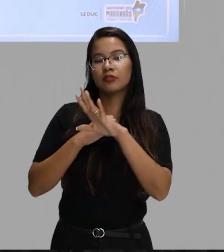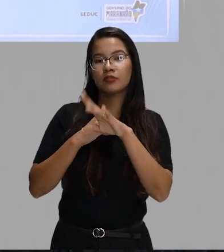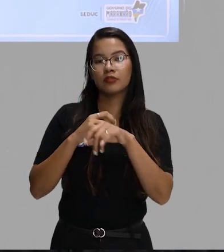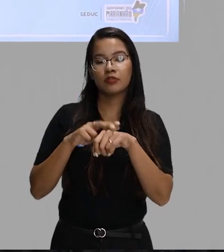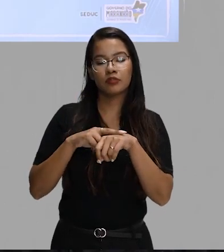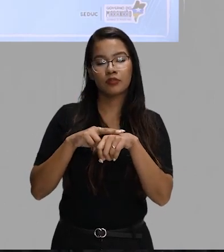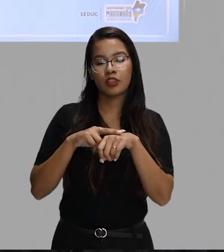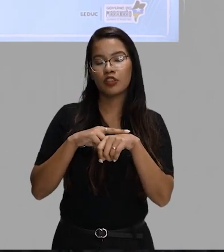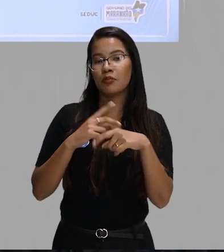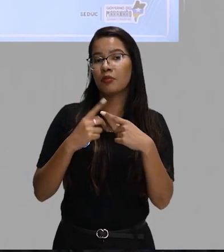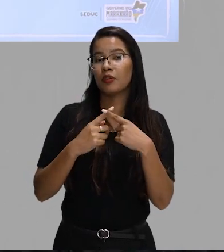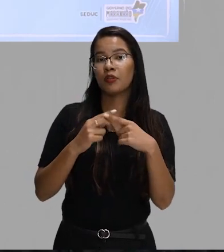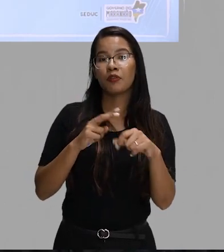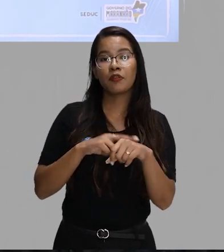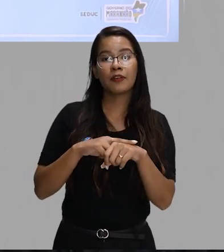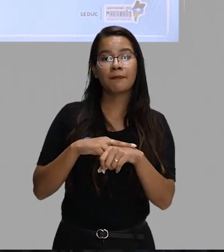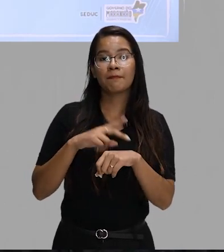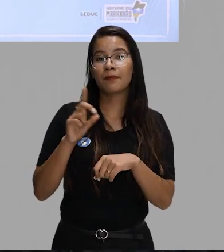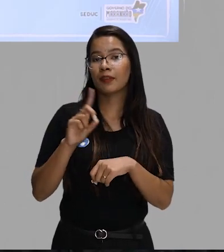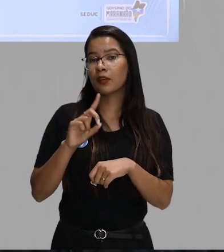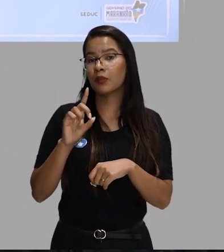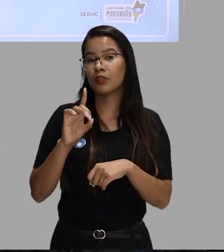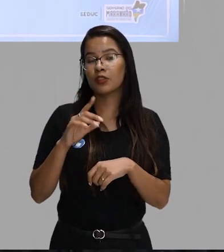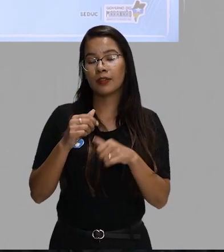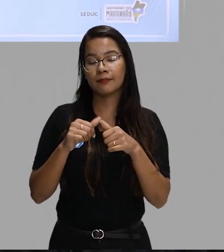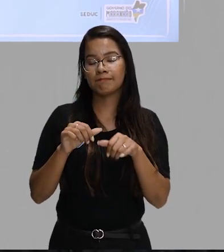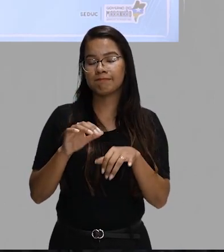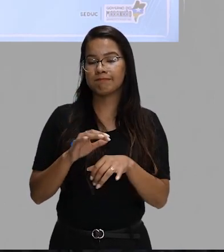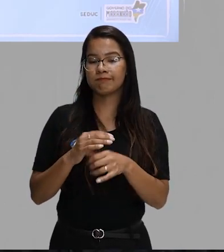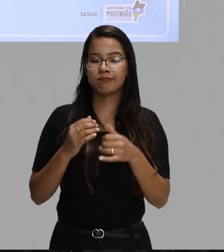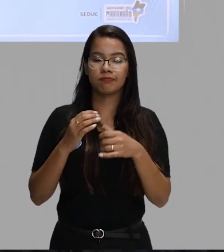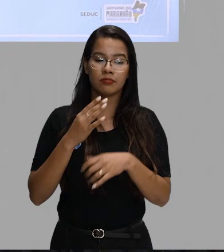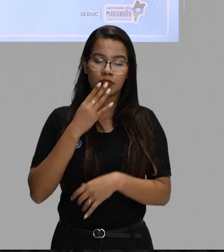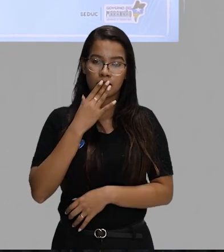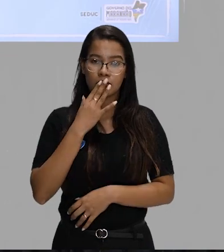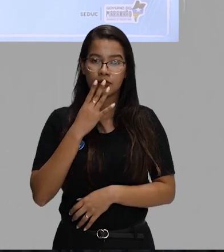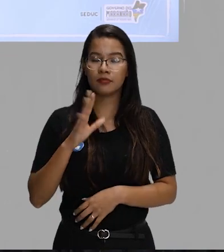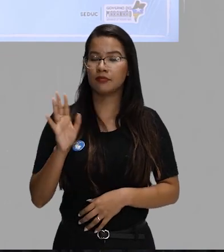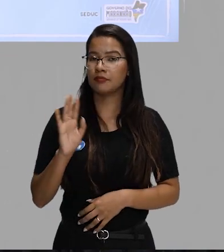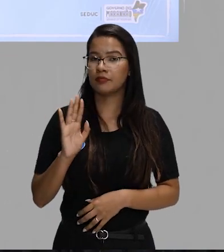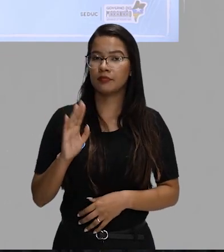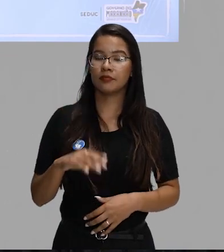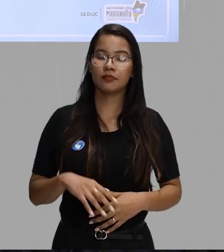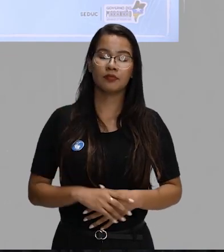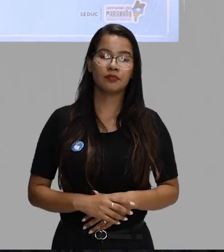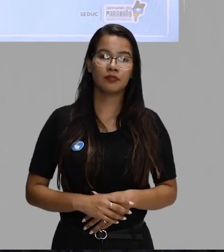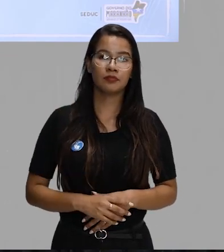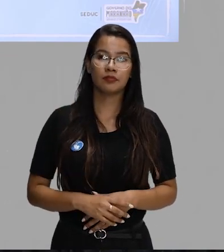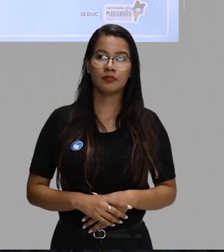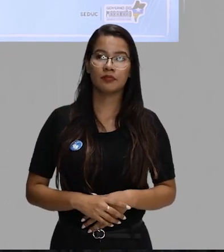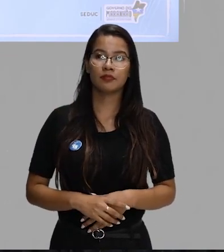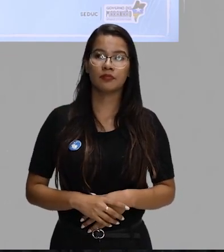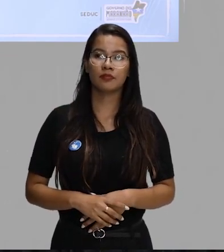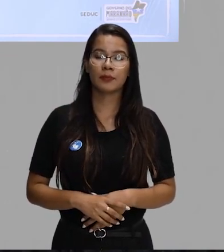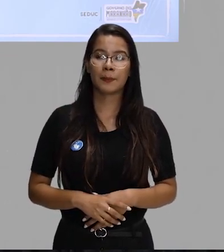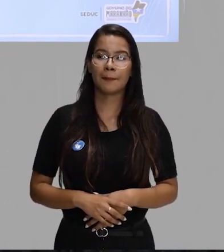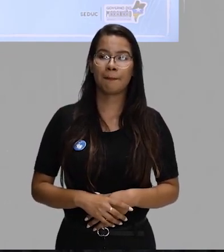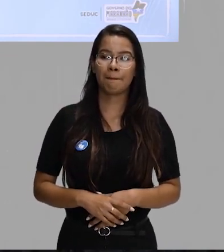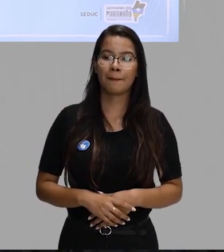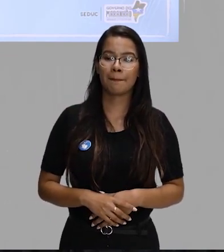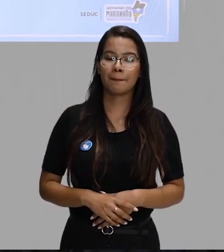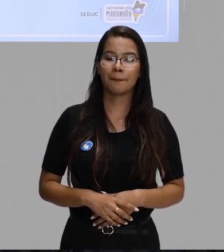o verde não está na sua cor, não tem lá. Não tem na cor vermelha o verde. Na cor vermelha só tem o